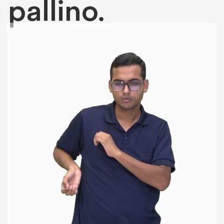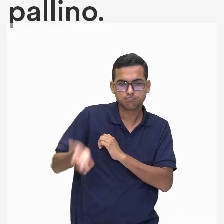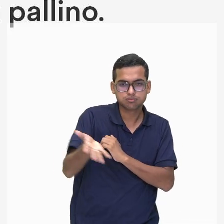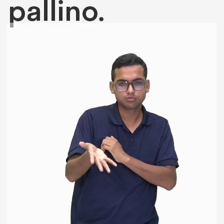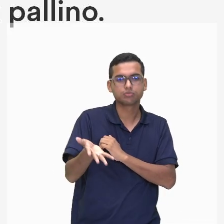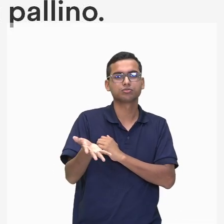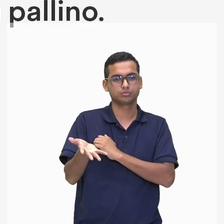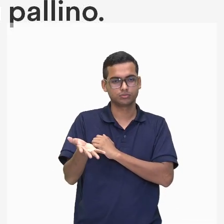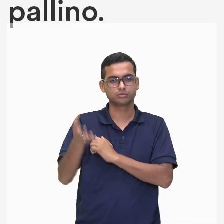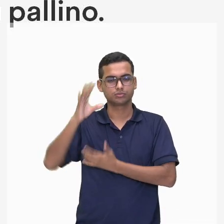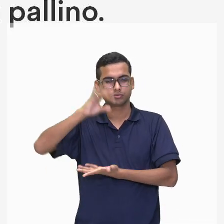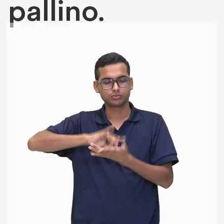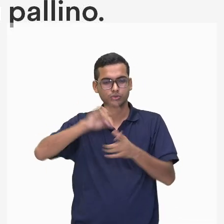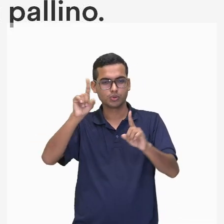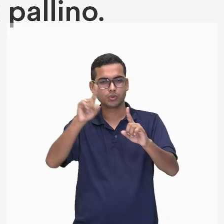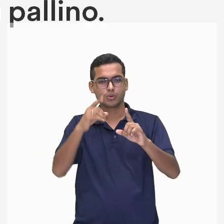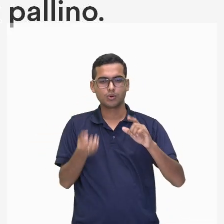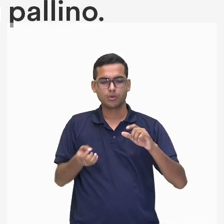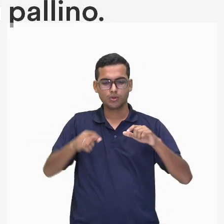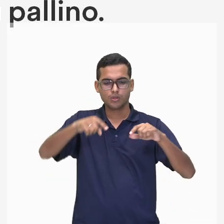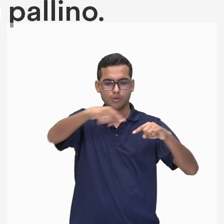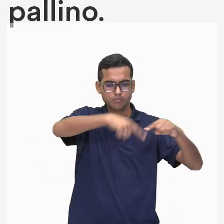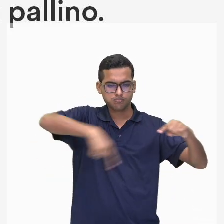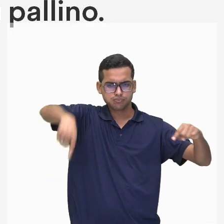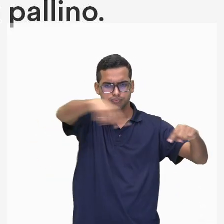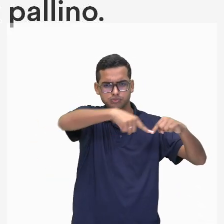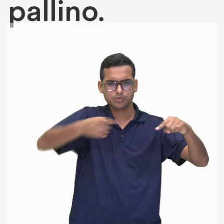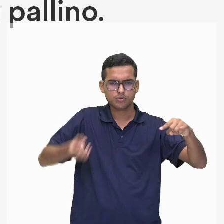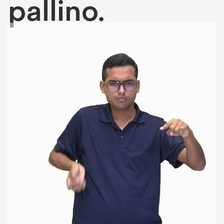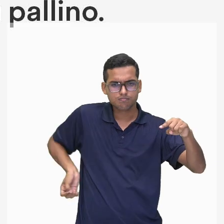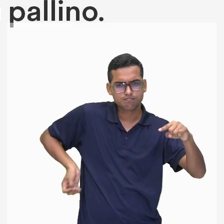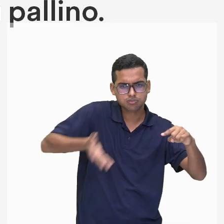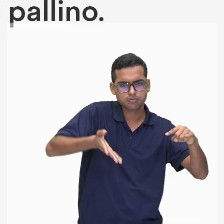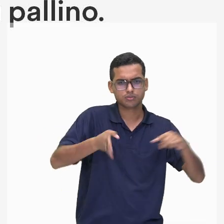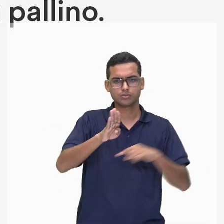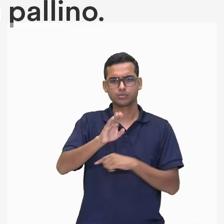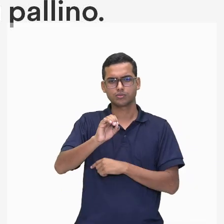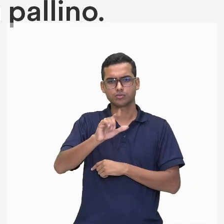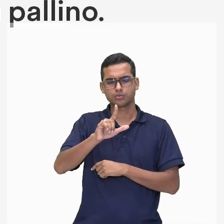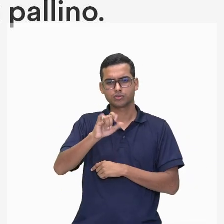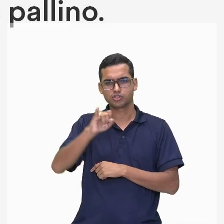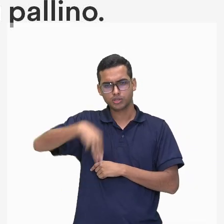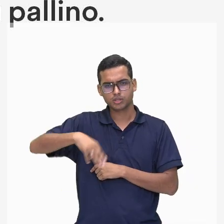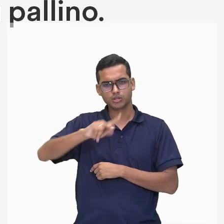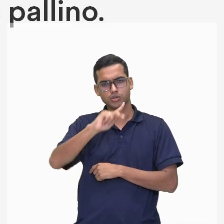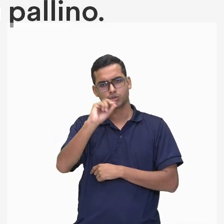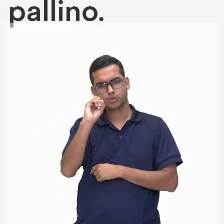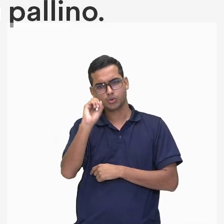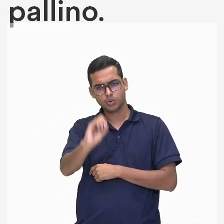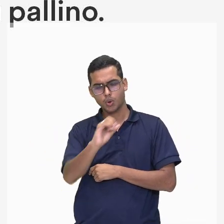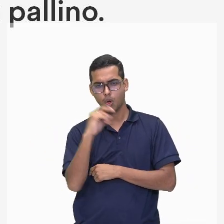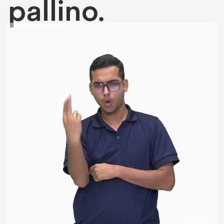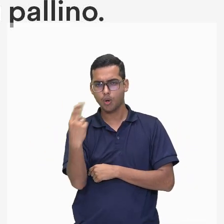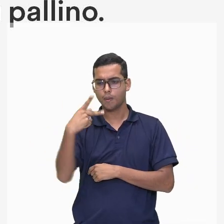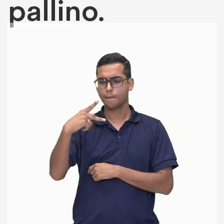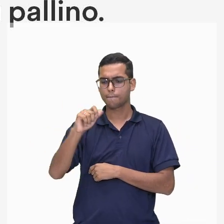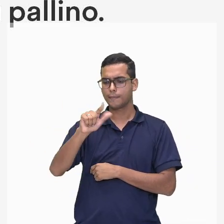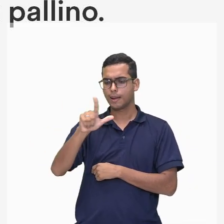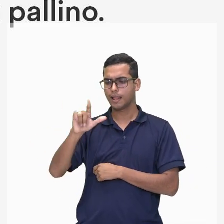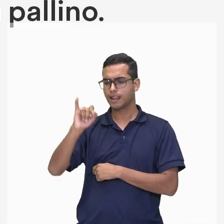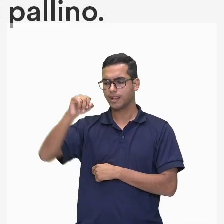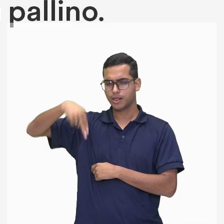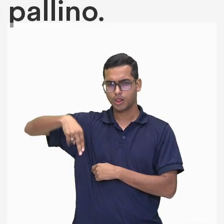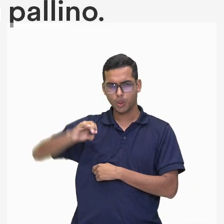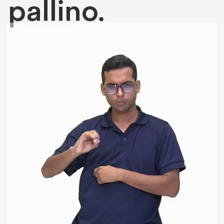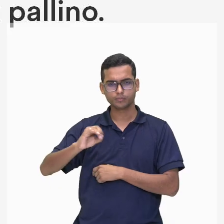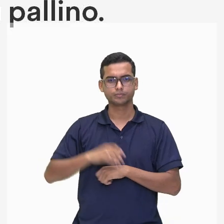mais próximo possível de um alvo, conhecido como bolim ou palino. Mas o mais conhecido mesmo é bolim, tá bom?